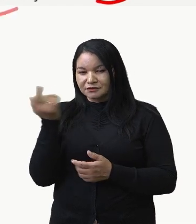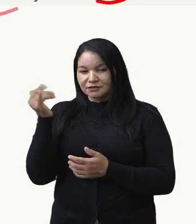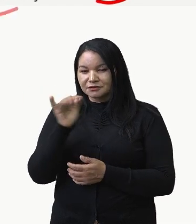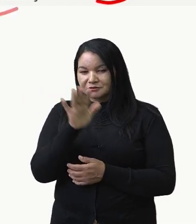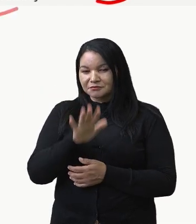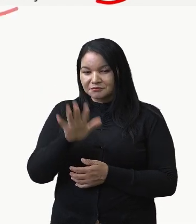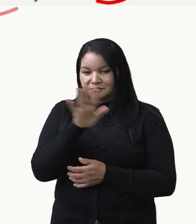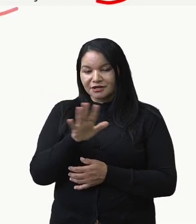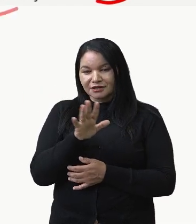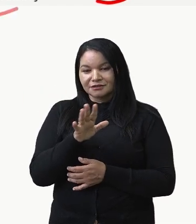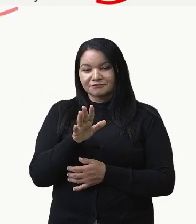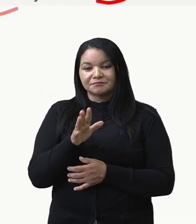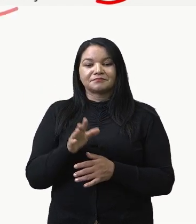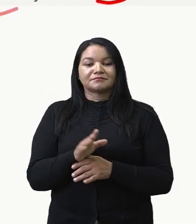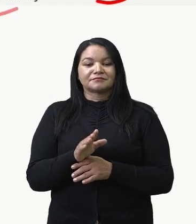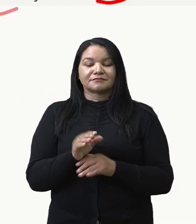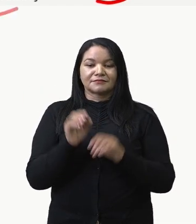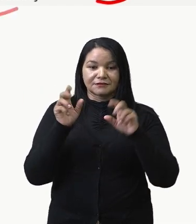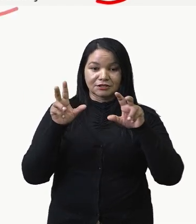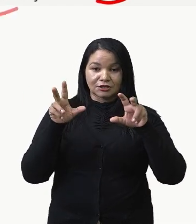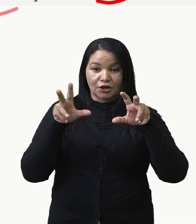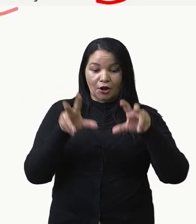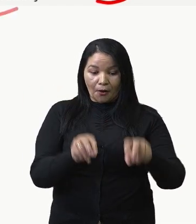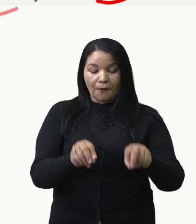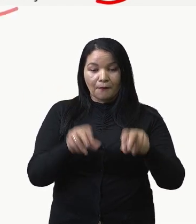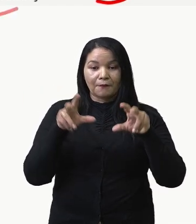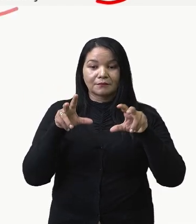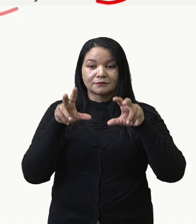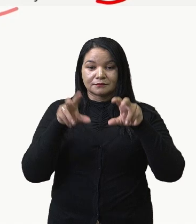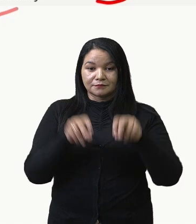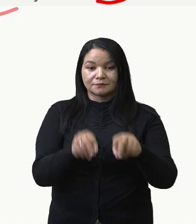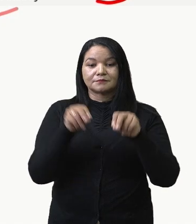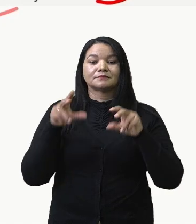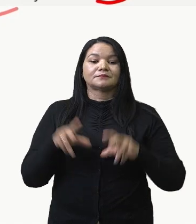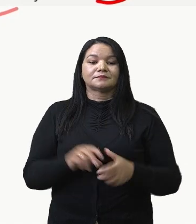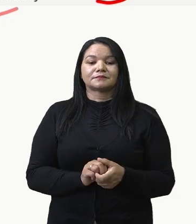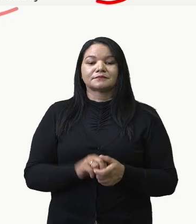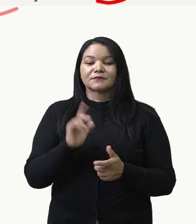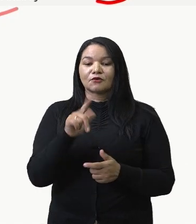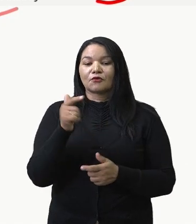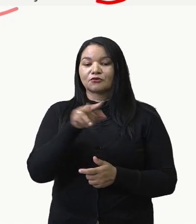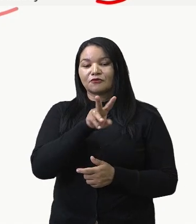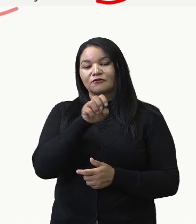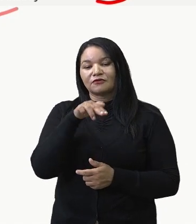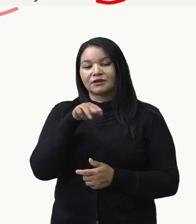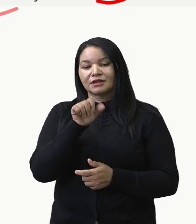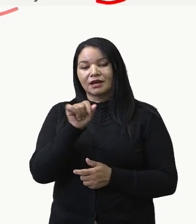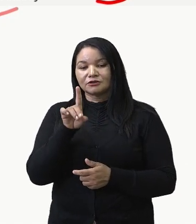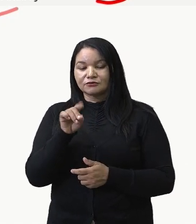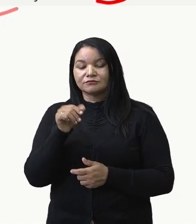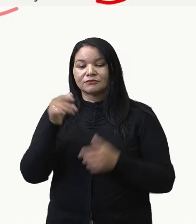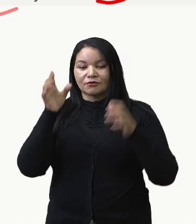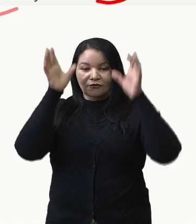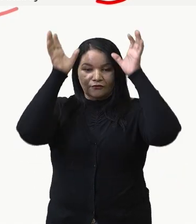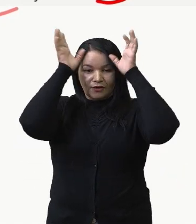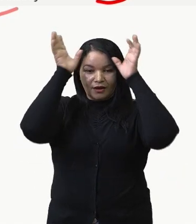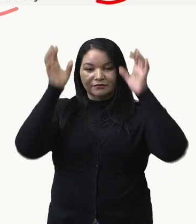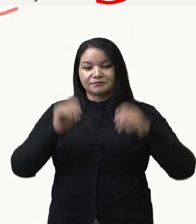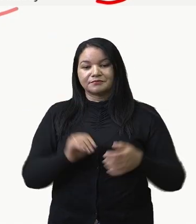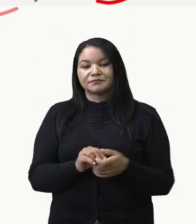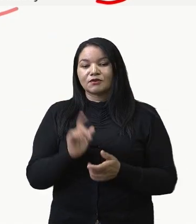pessoal a águia águila Bernado é o ciman é o